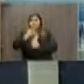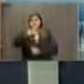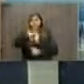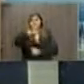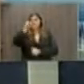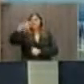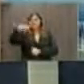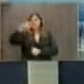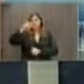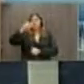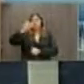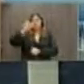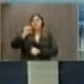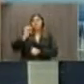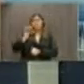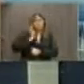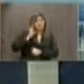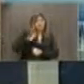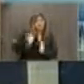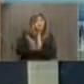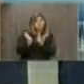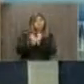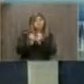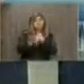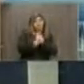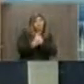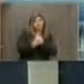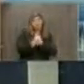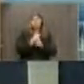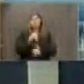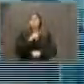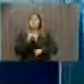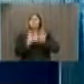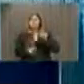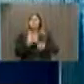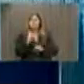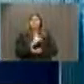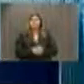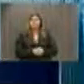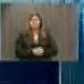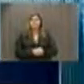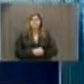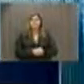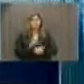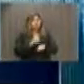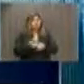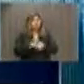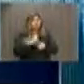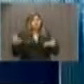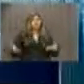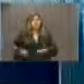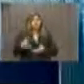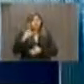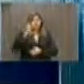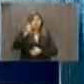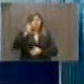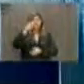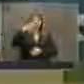e os investimentos são garantidos porque nós temos equilíbrio fiscal. O tempo agora é da candidata Lúcia Sarmento.